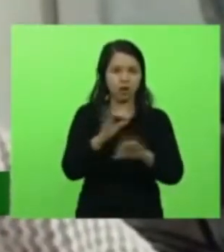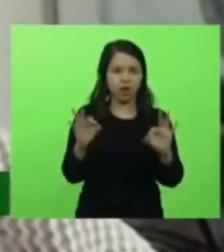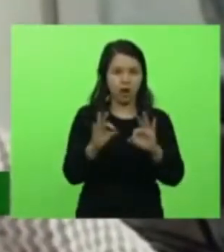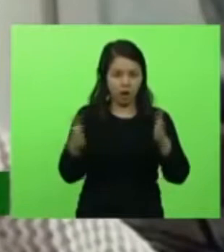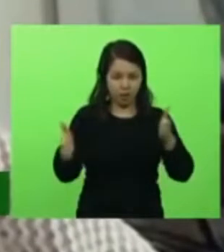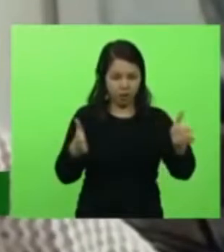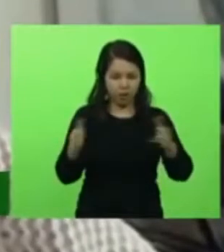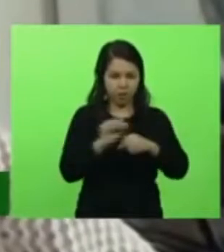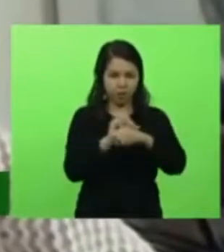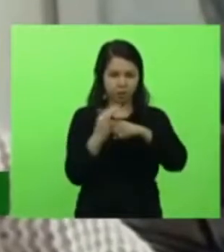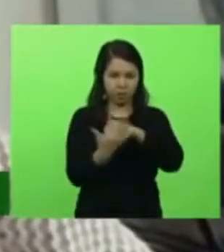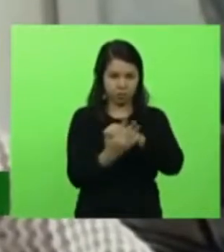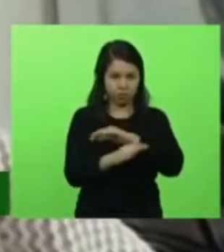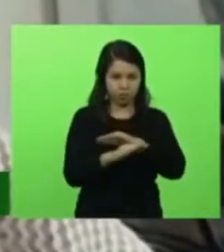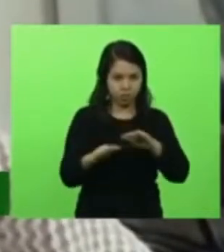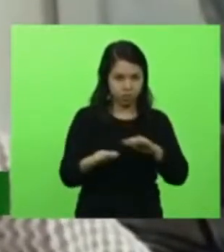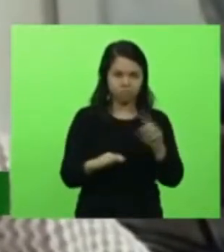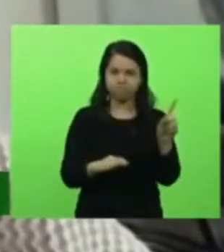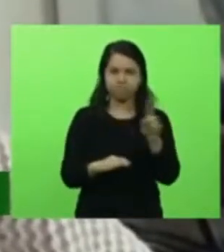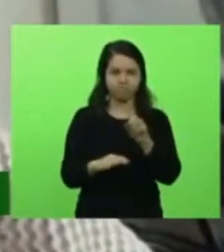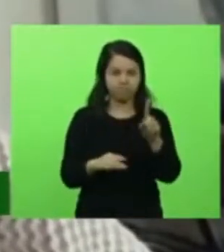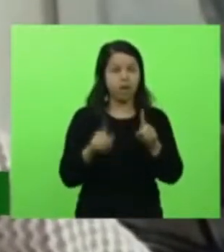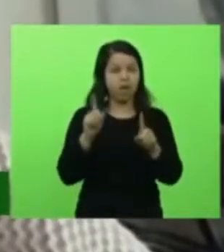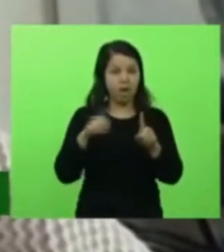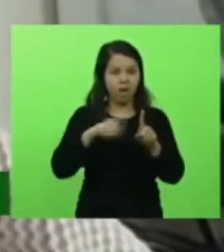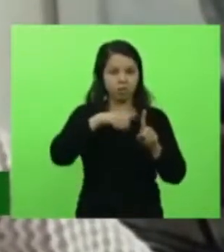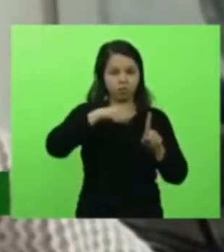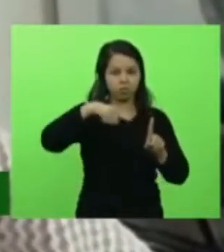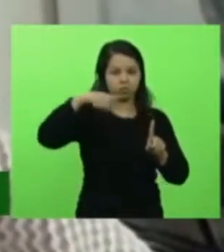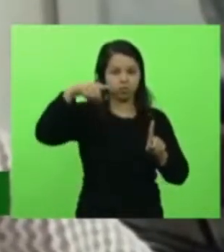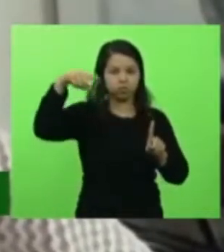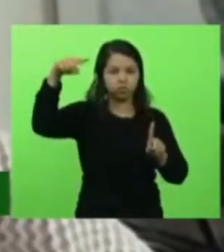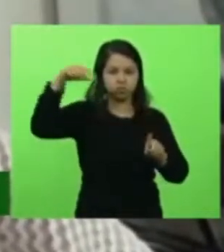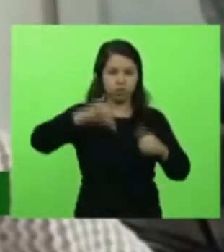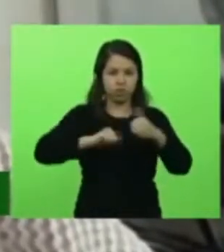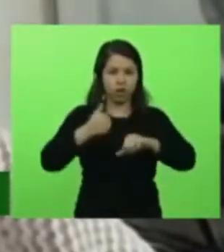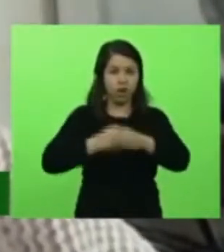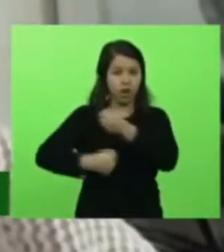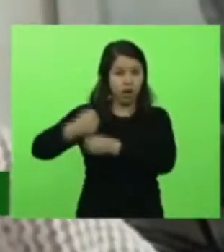relatório é resultado da análise de 2018.